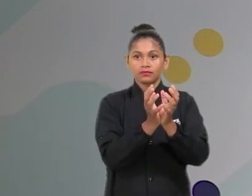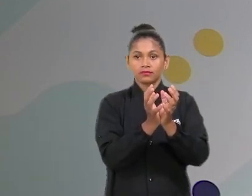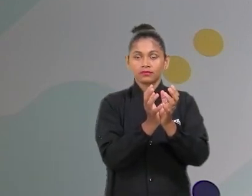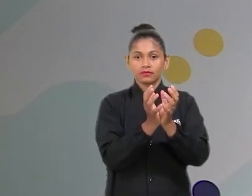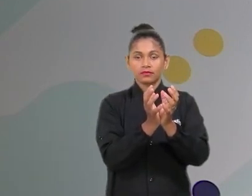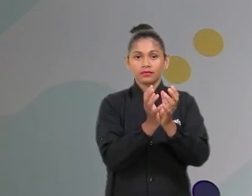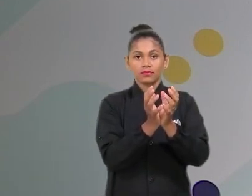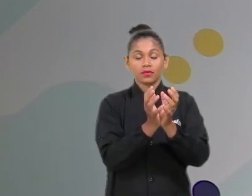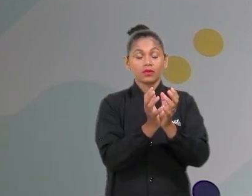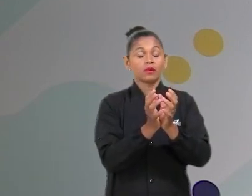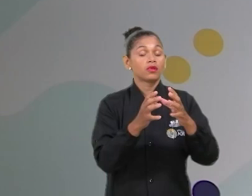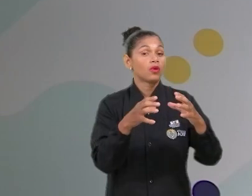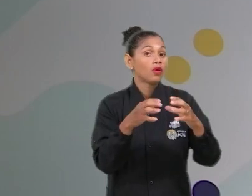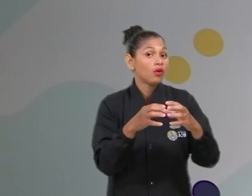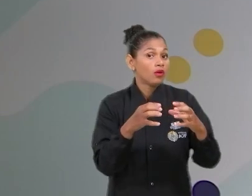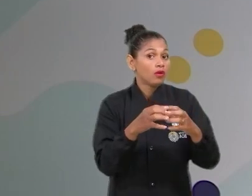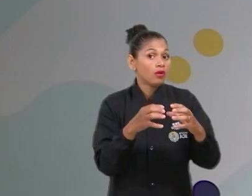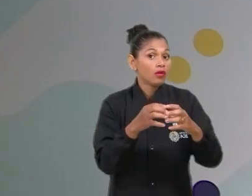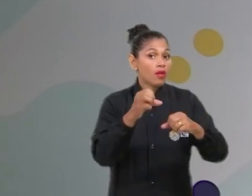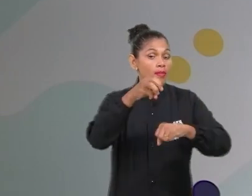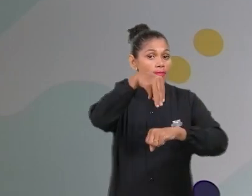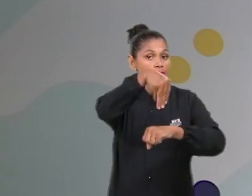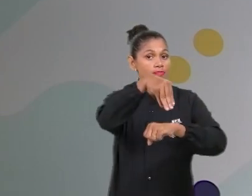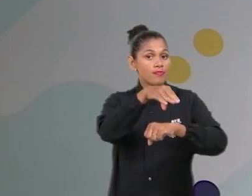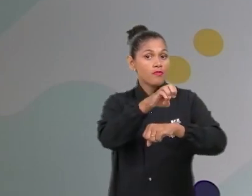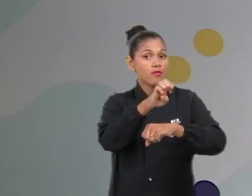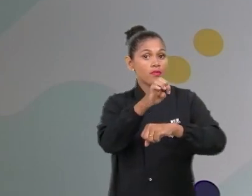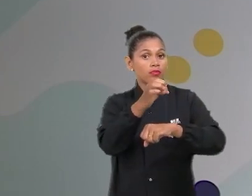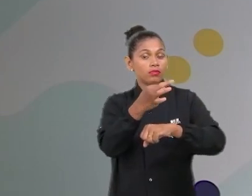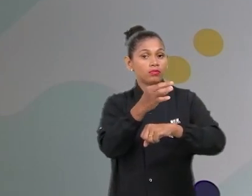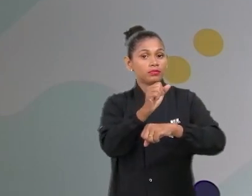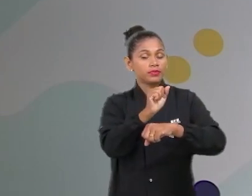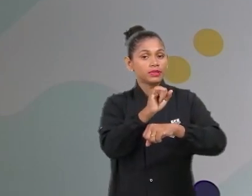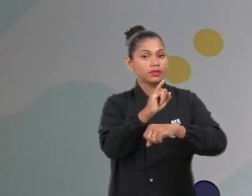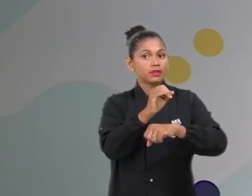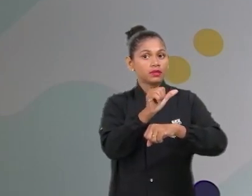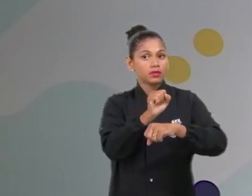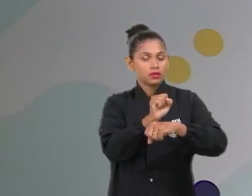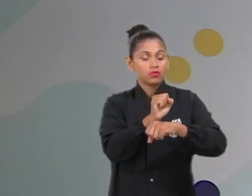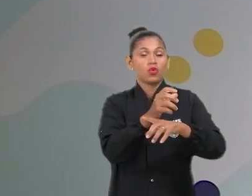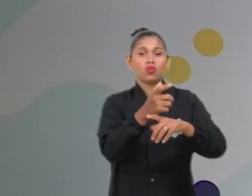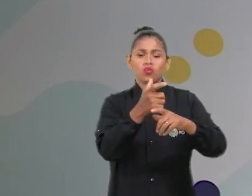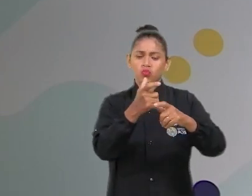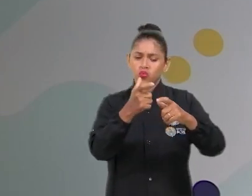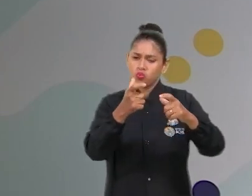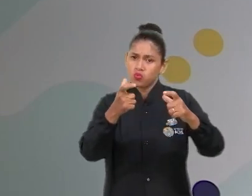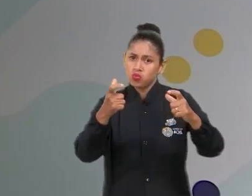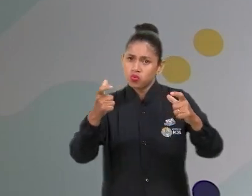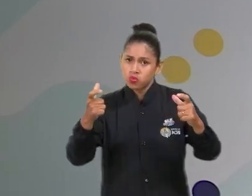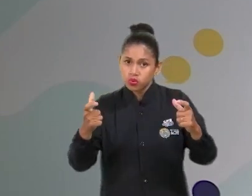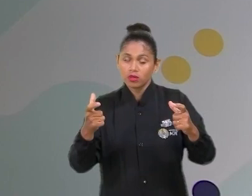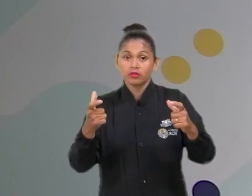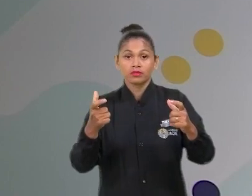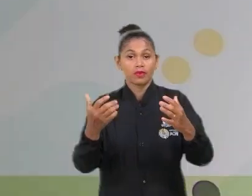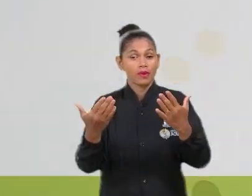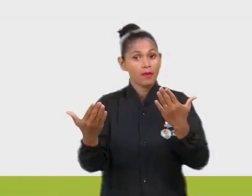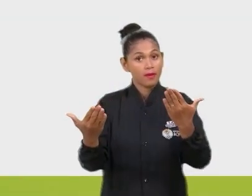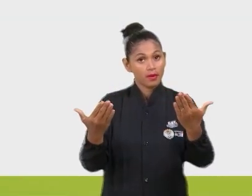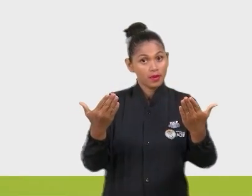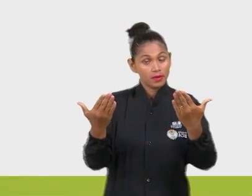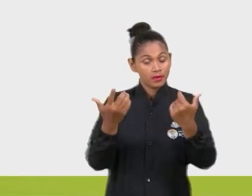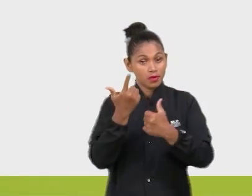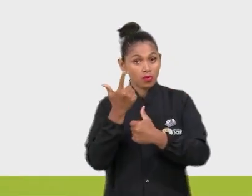de metais. Como esse grupo ele é um grupo bem grande, quando comparado aos